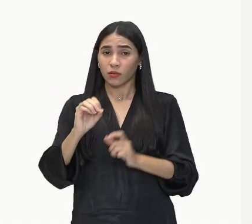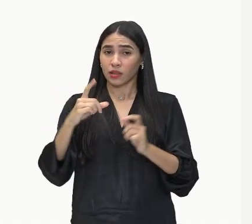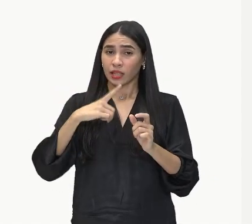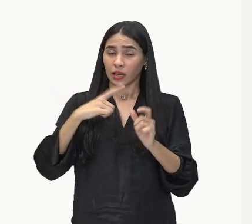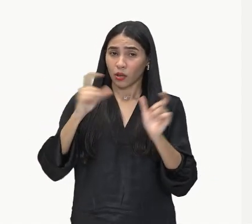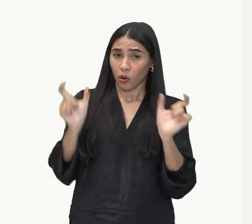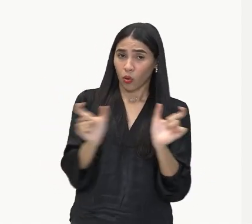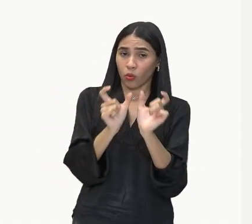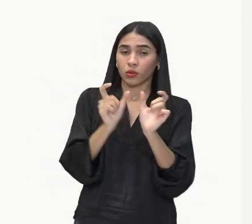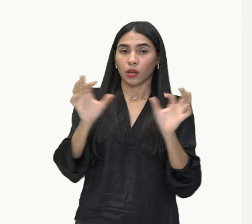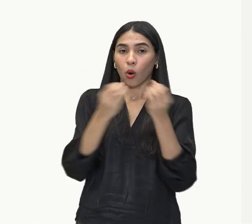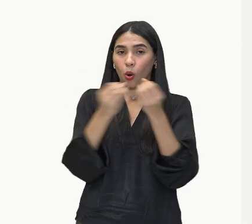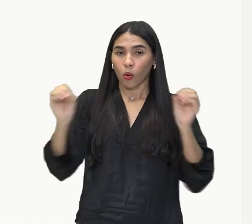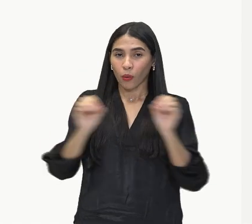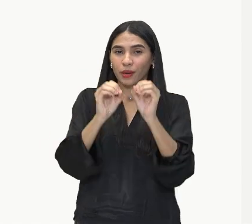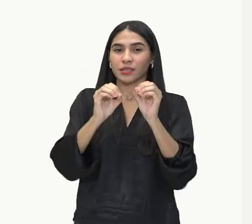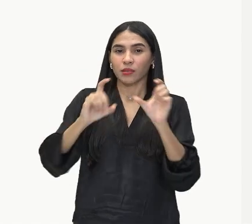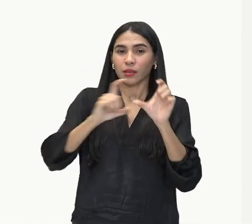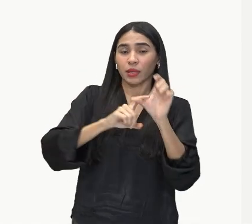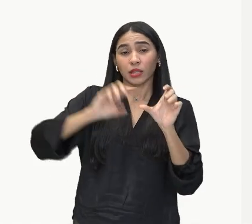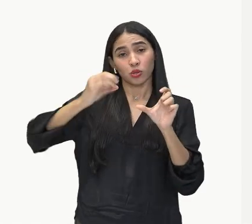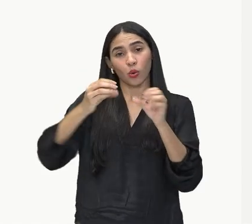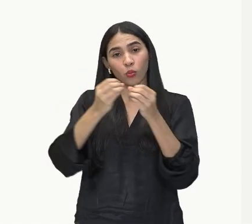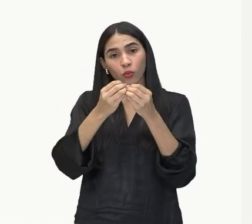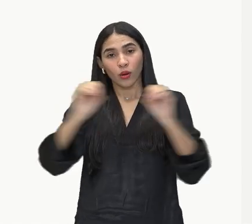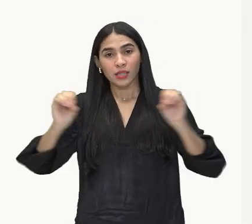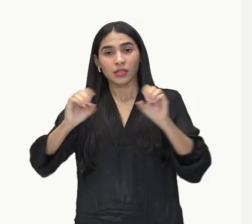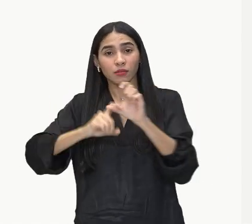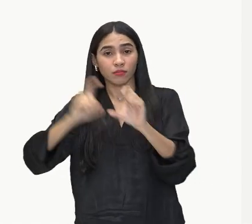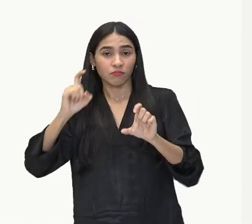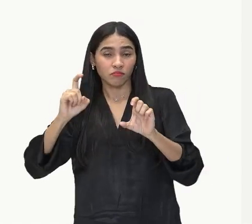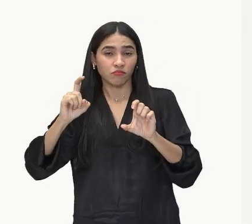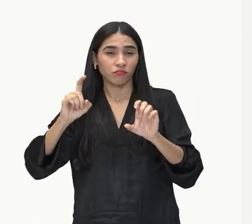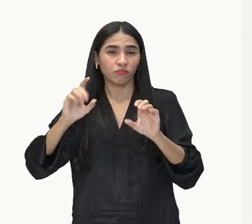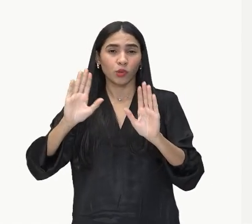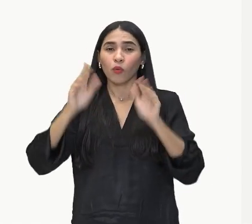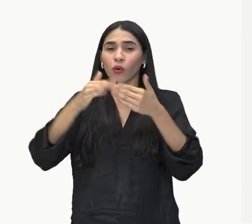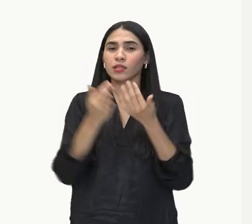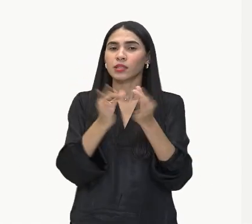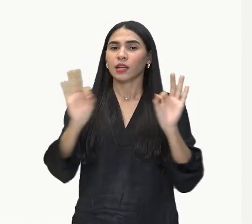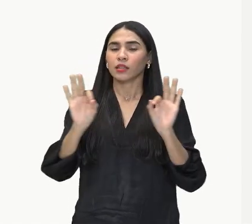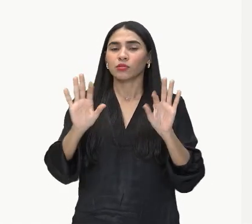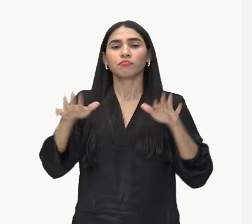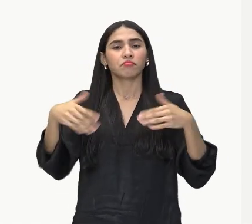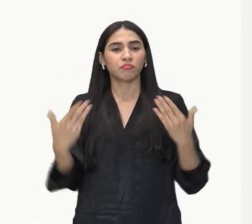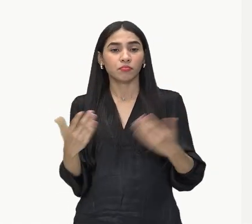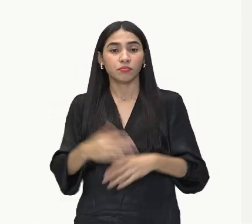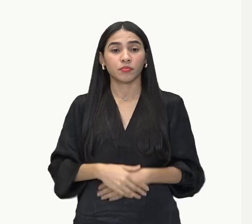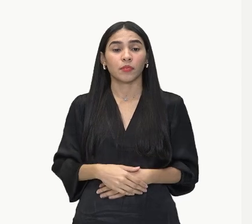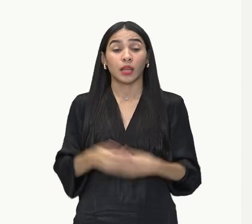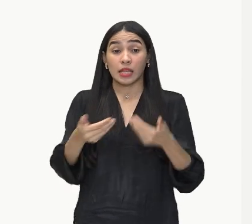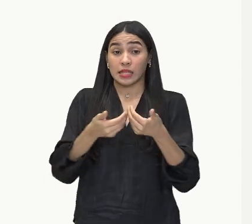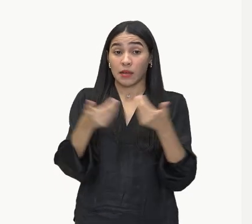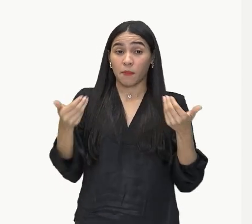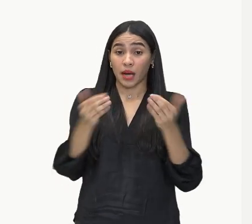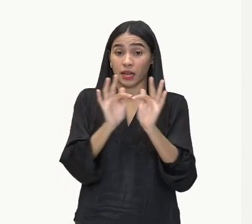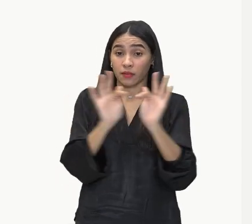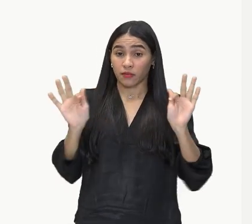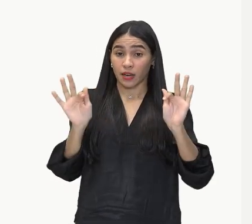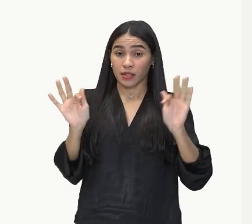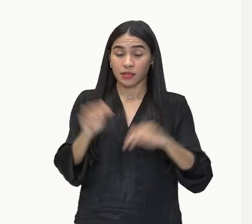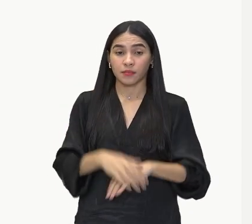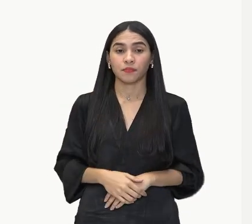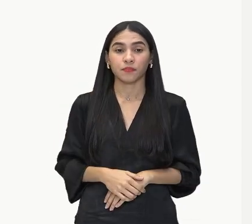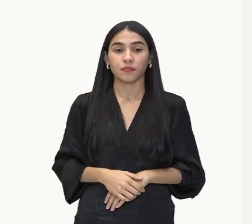ou orações independentes do ponto de vista sintático? Vamos separar as orações. Vamos aqui aplicar a estratégia. Olha